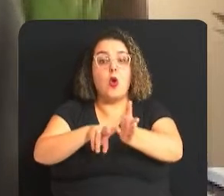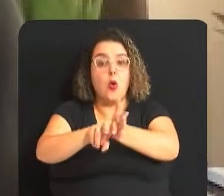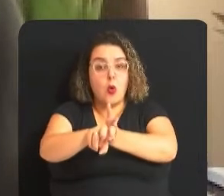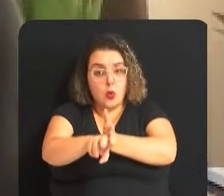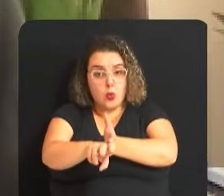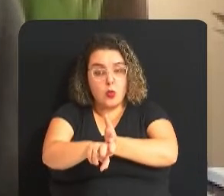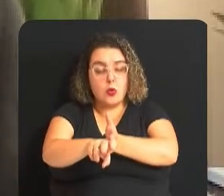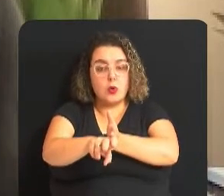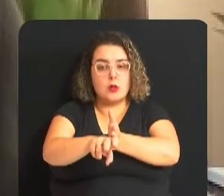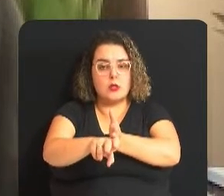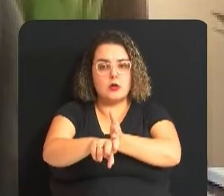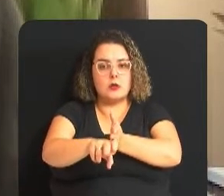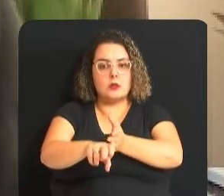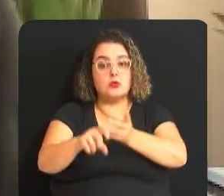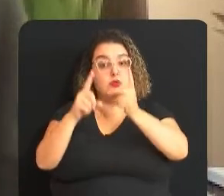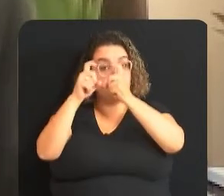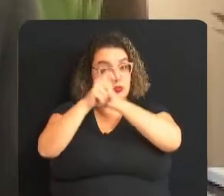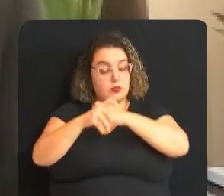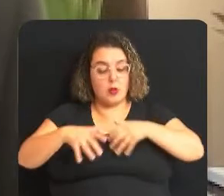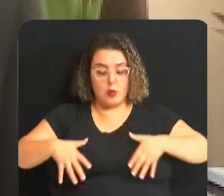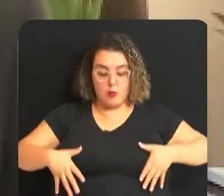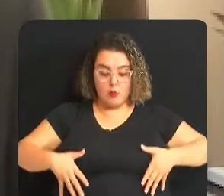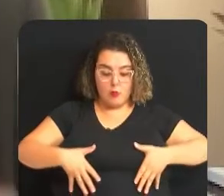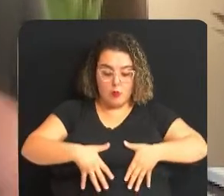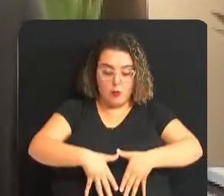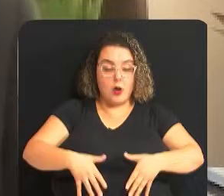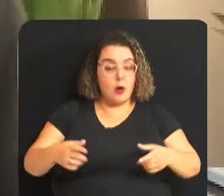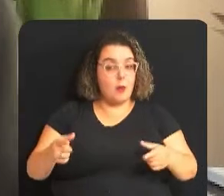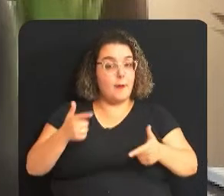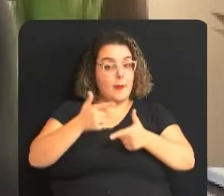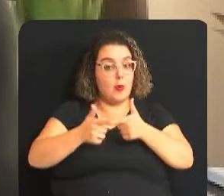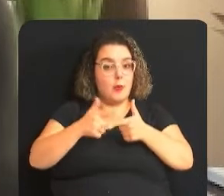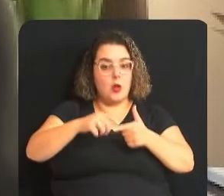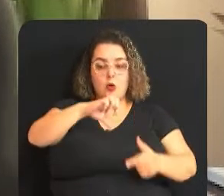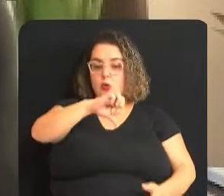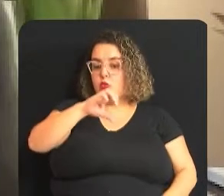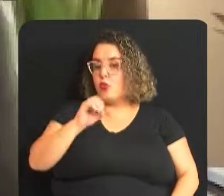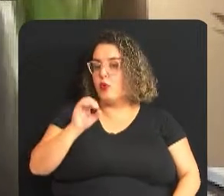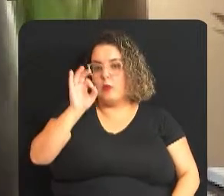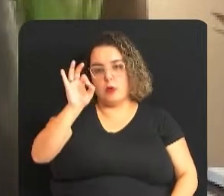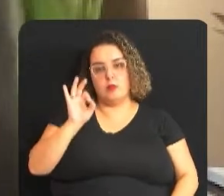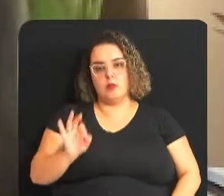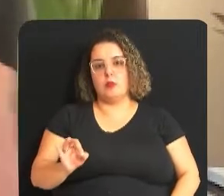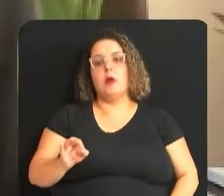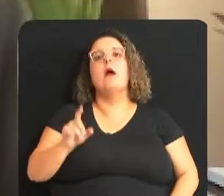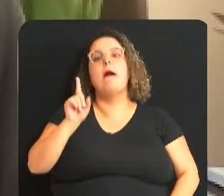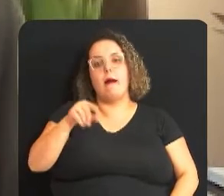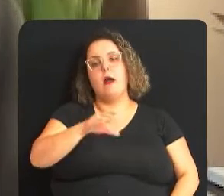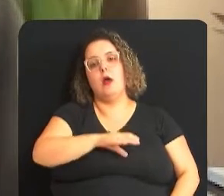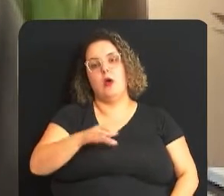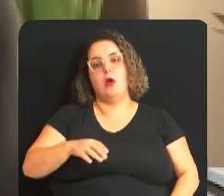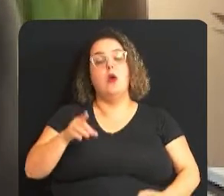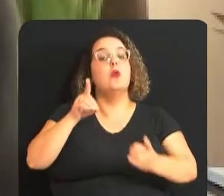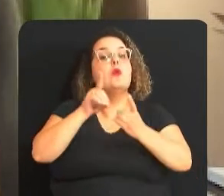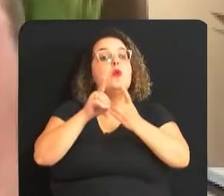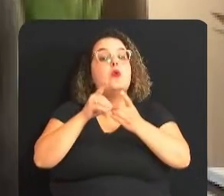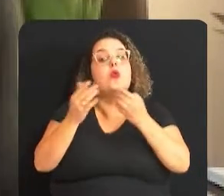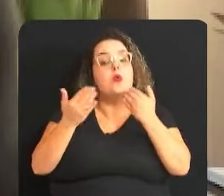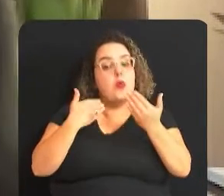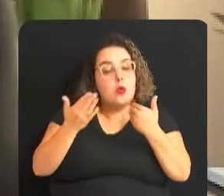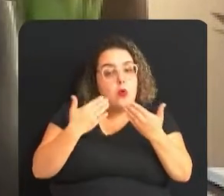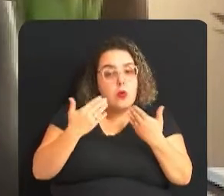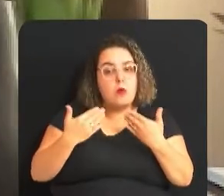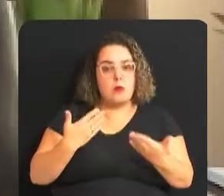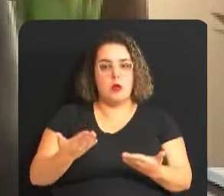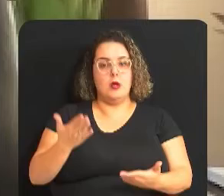uma complicação abdominal, ele é 90% é clínico, é a consulta, é a